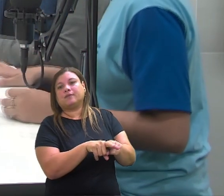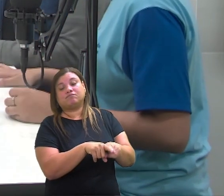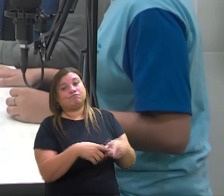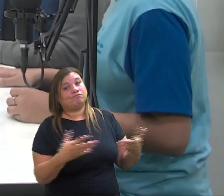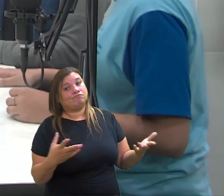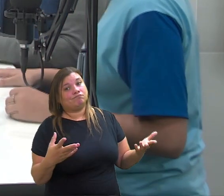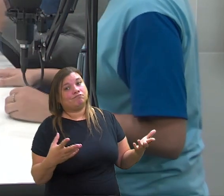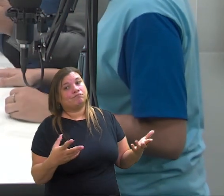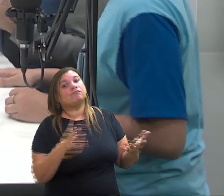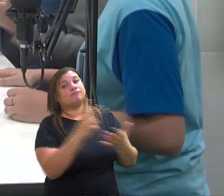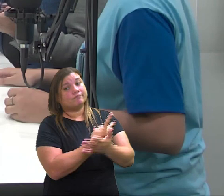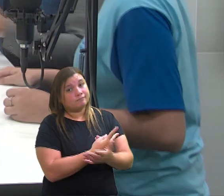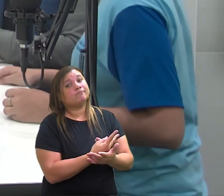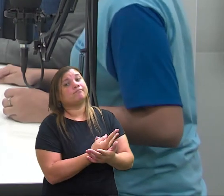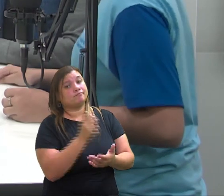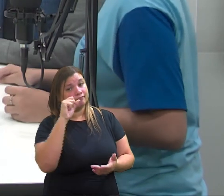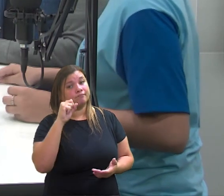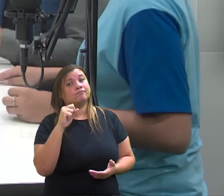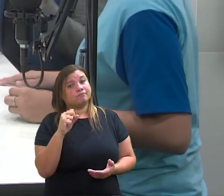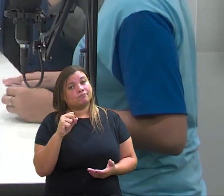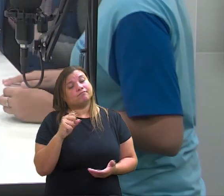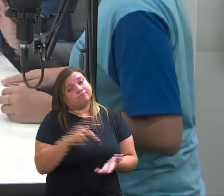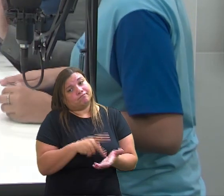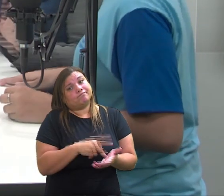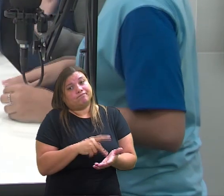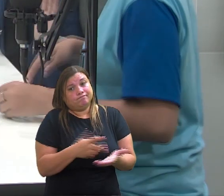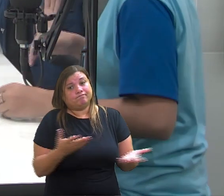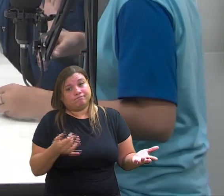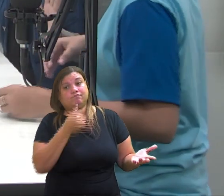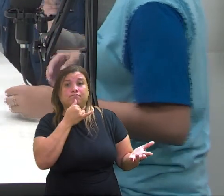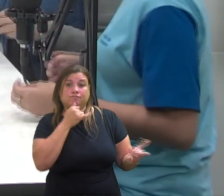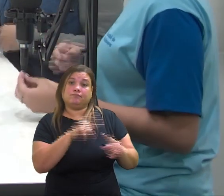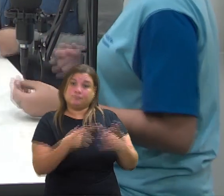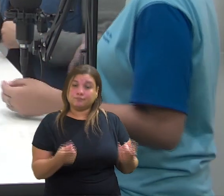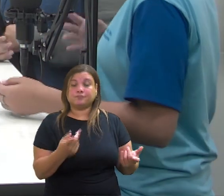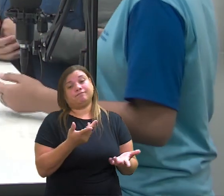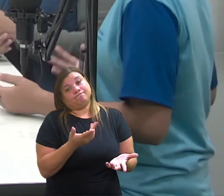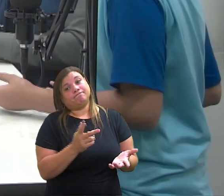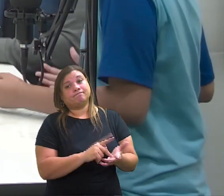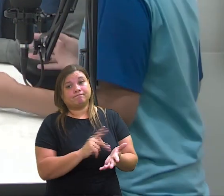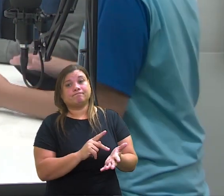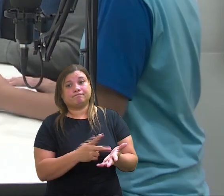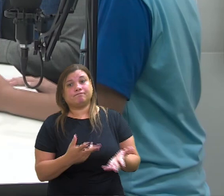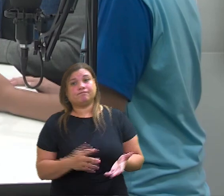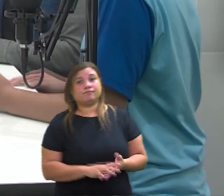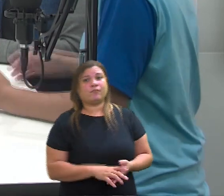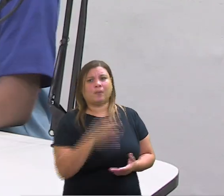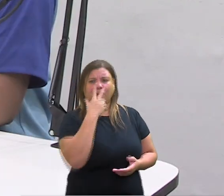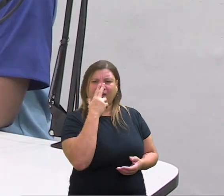Você é equipara ele. cavalo? Eu queria uma coisa melhor. Peraí, não foi bom, deixa eu procurar aqui no Google. Você é algum tipo de